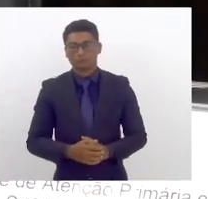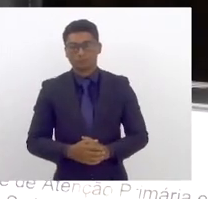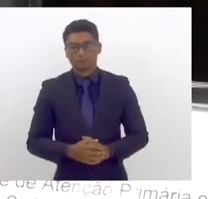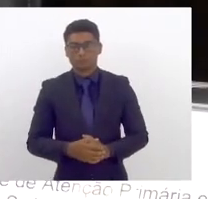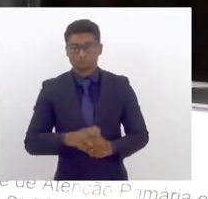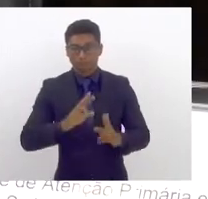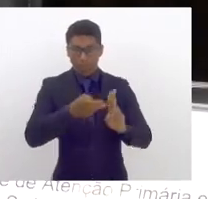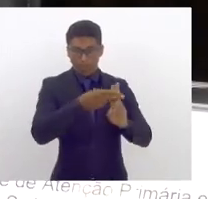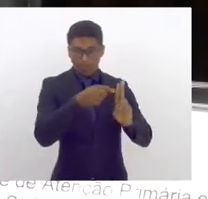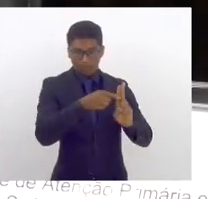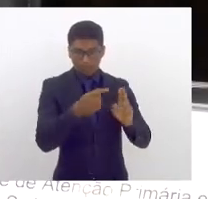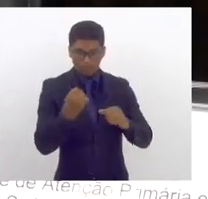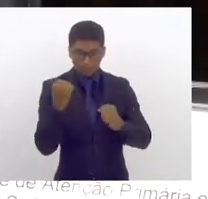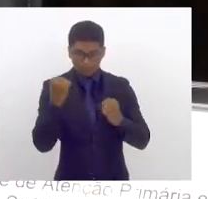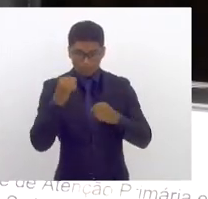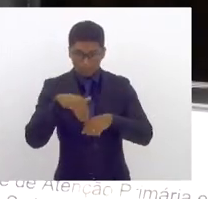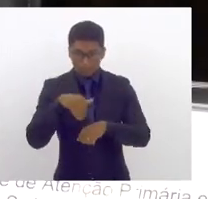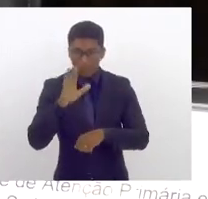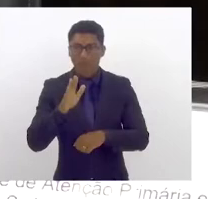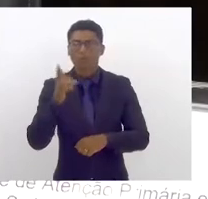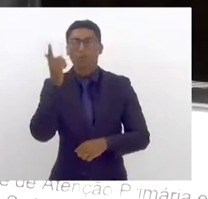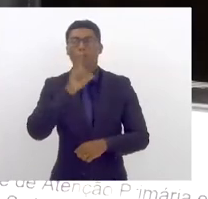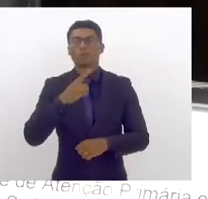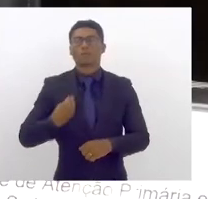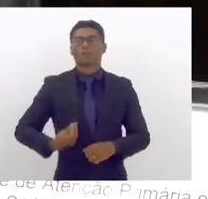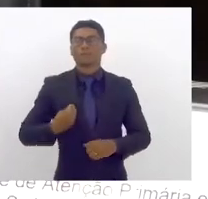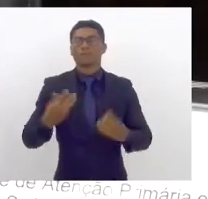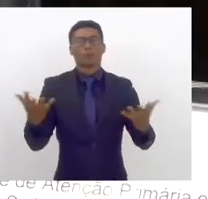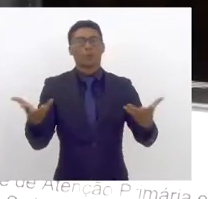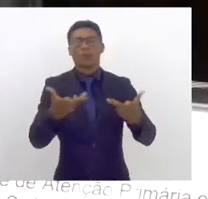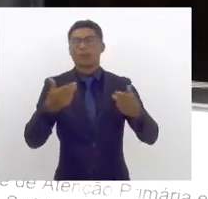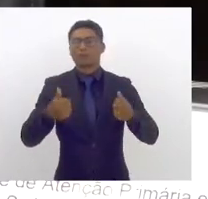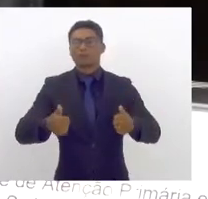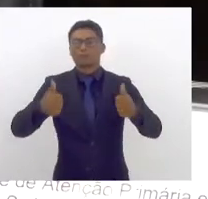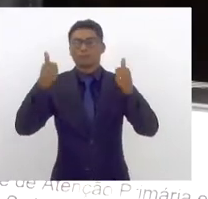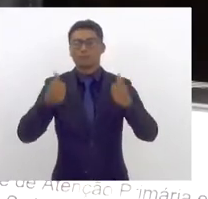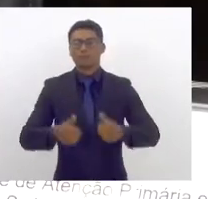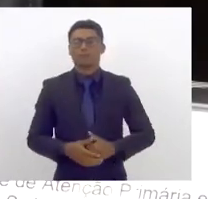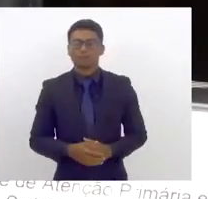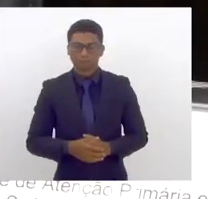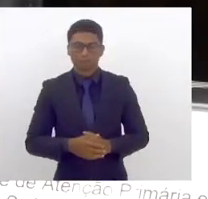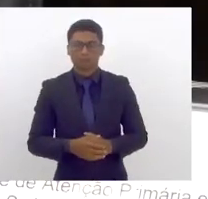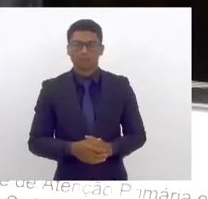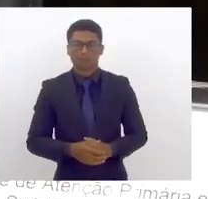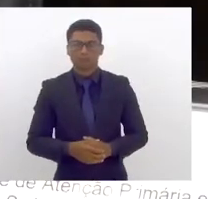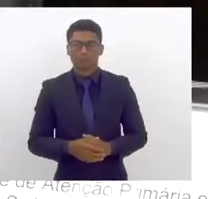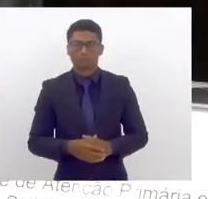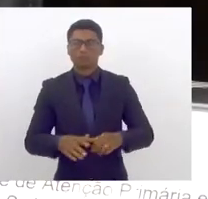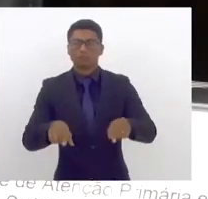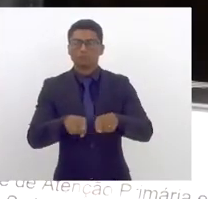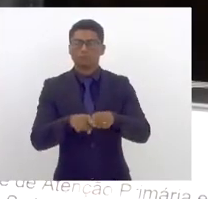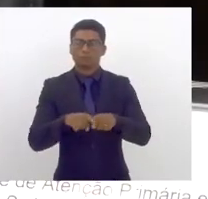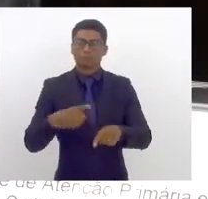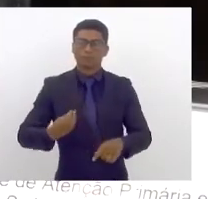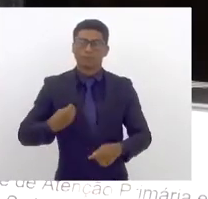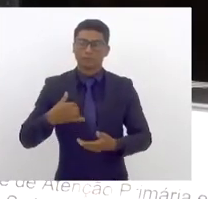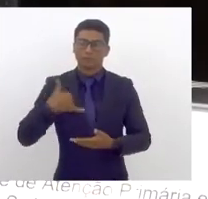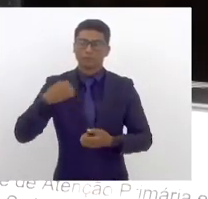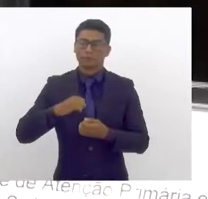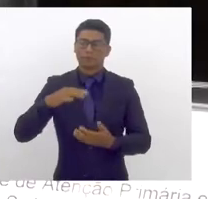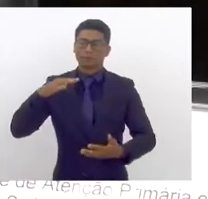mais forte garantirá a melhoria da qualidade de vida das mulheres e o alargamento da nossa expectativa de vida